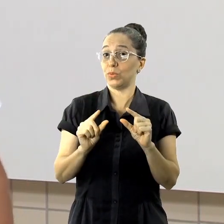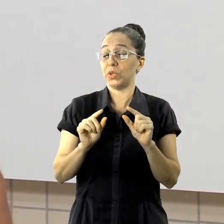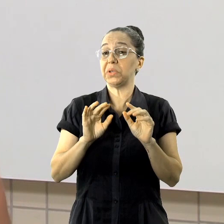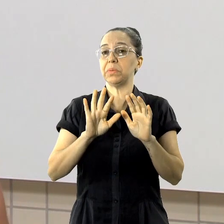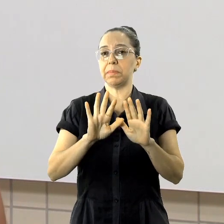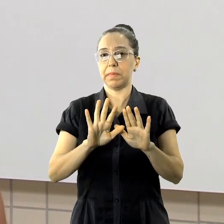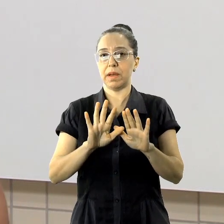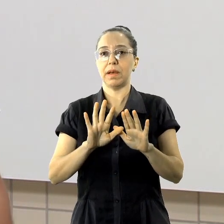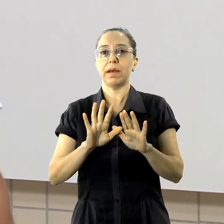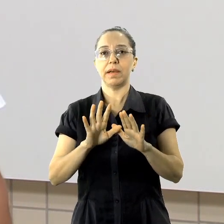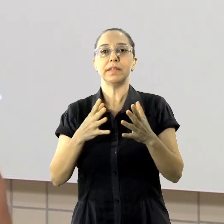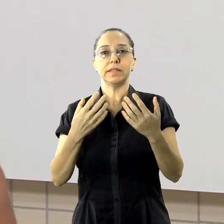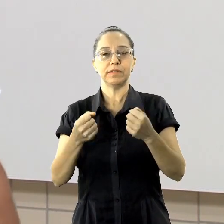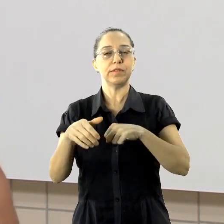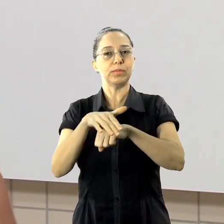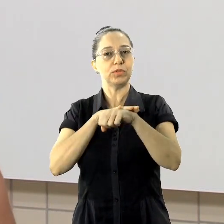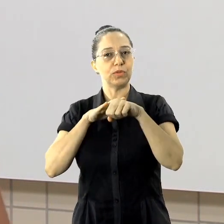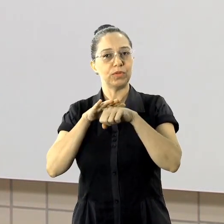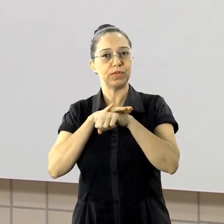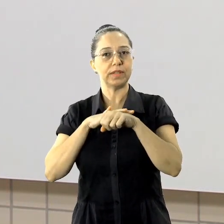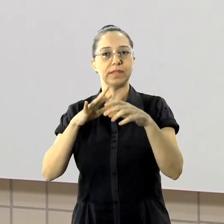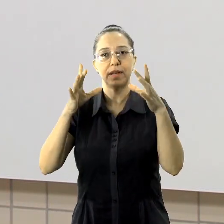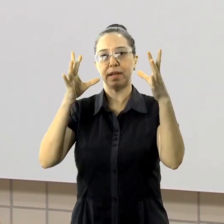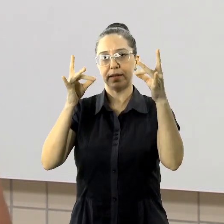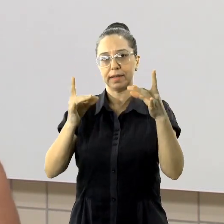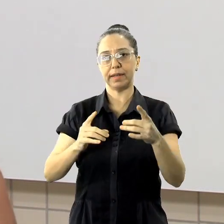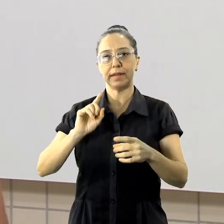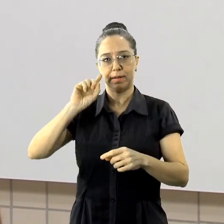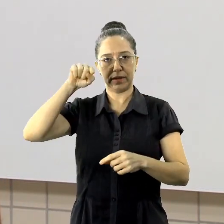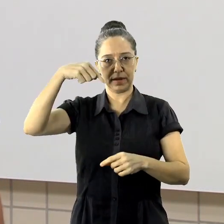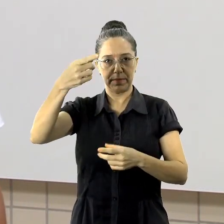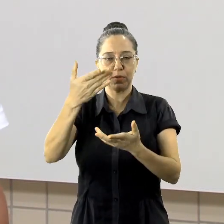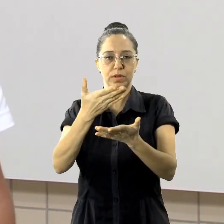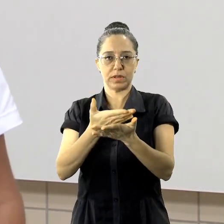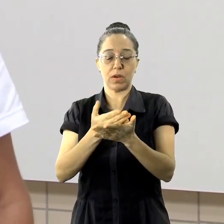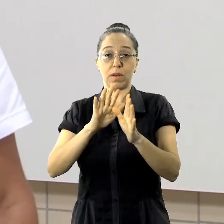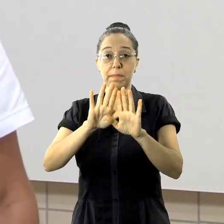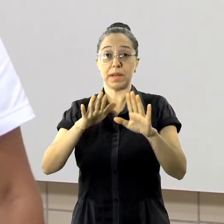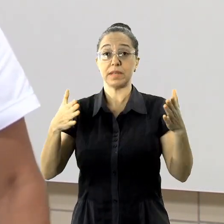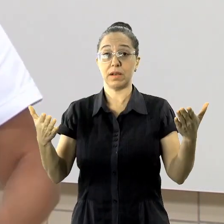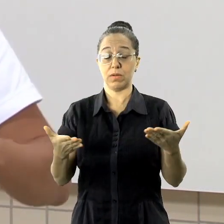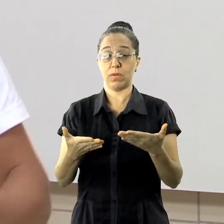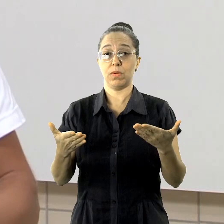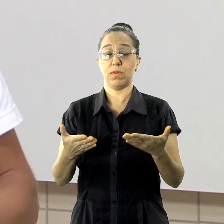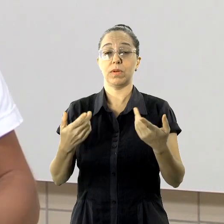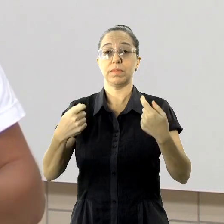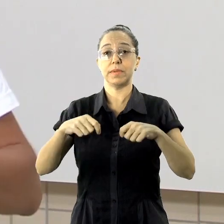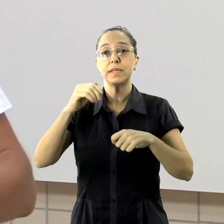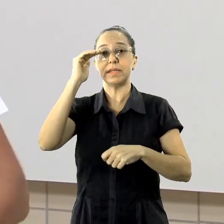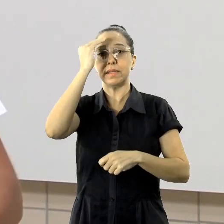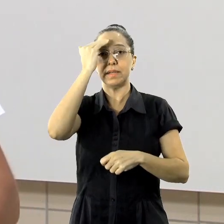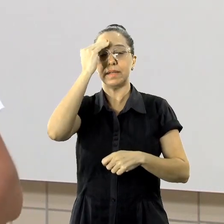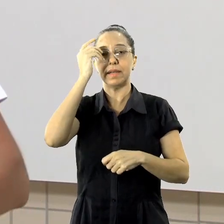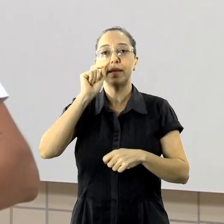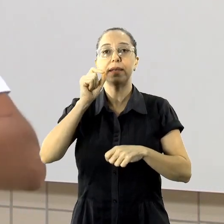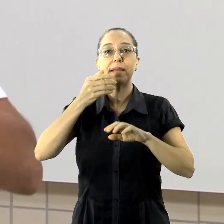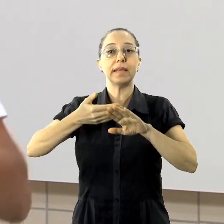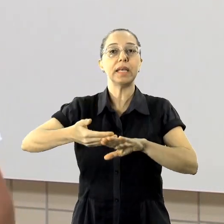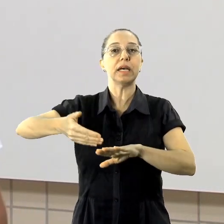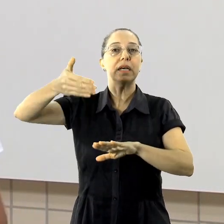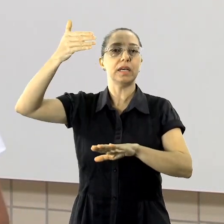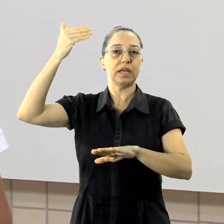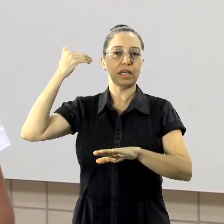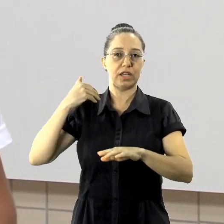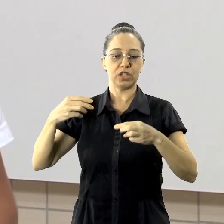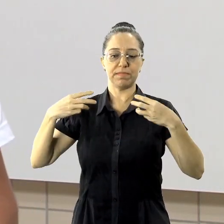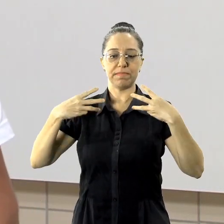ter o privilégio de conversar mais sobre esses detalhes num próximo encontro. O que eu quero que vocês entendam é o seguinte: antes da criação do Ministério